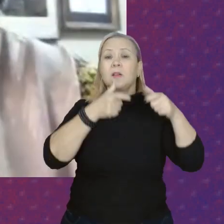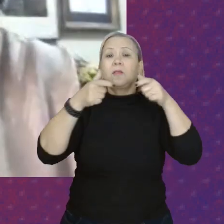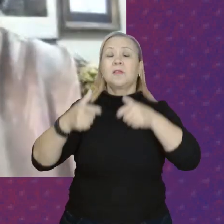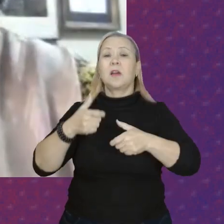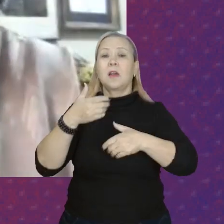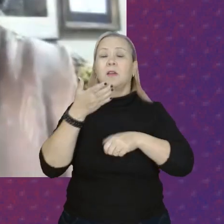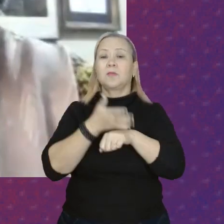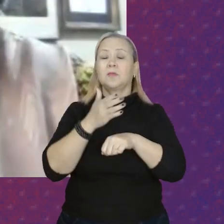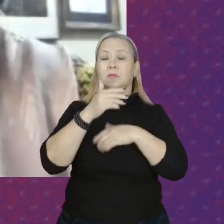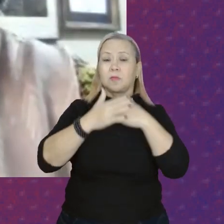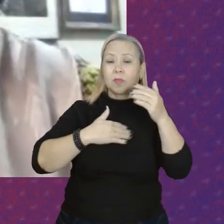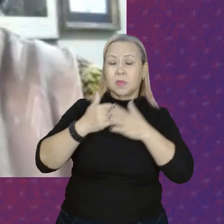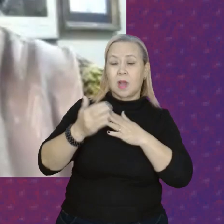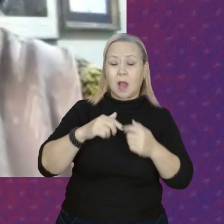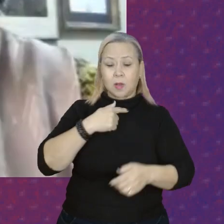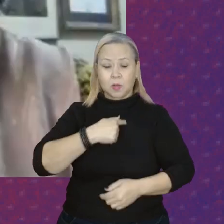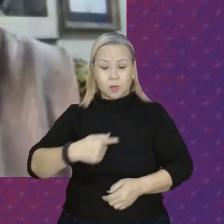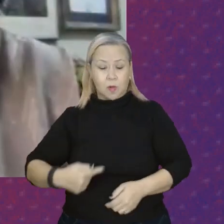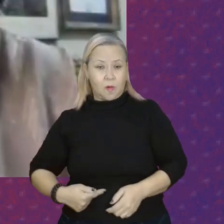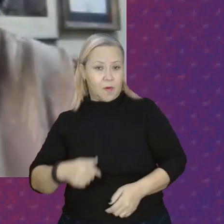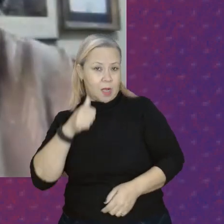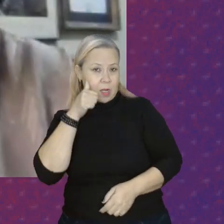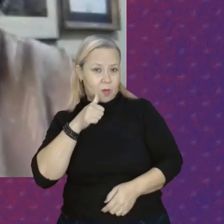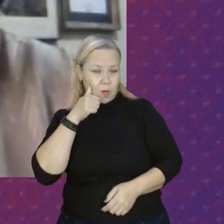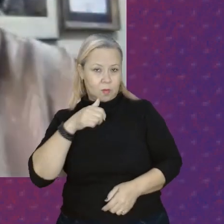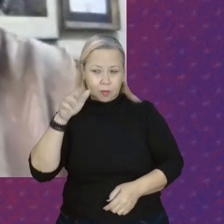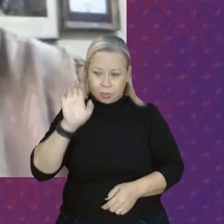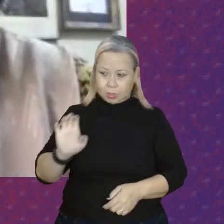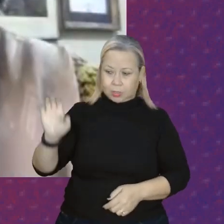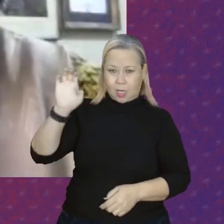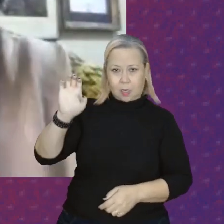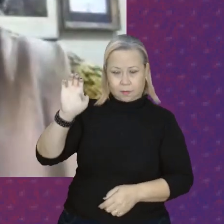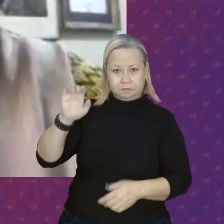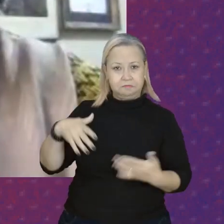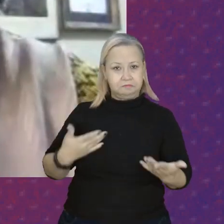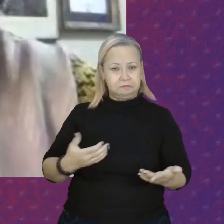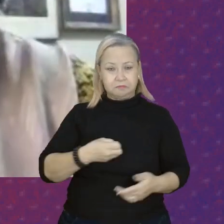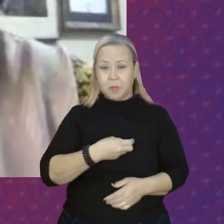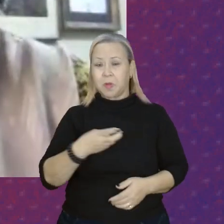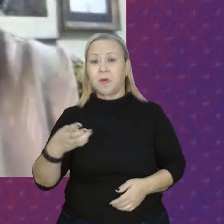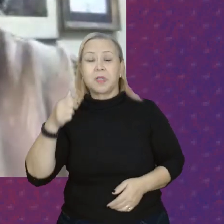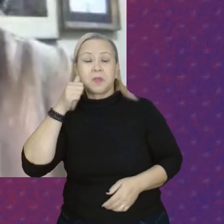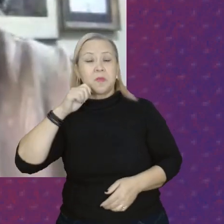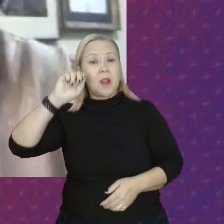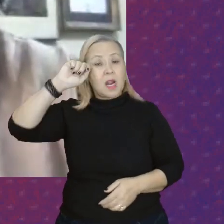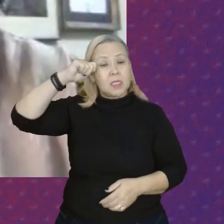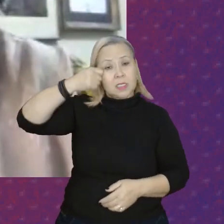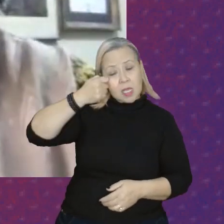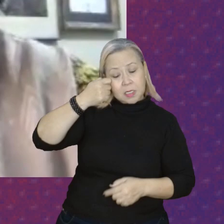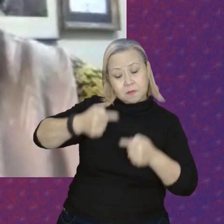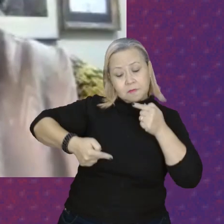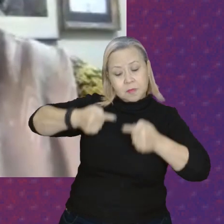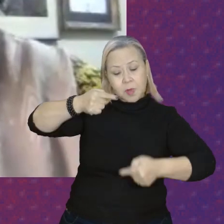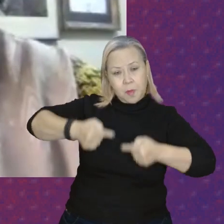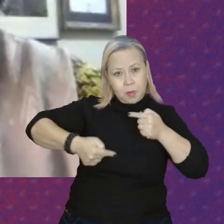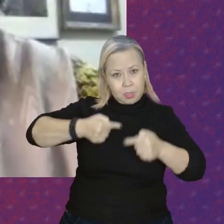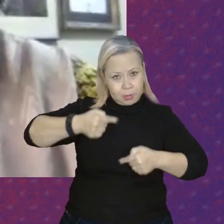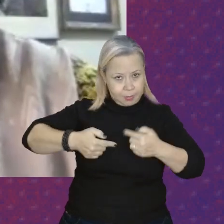de governadores, governadoras de Estado? Quantas mulheres negras na política?